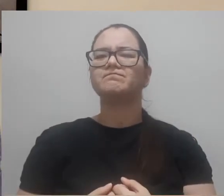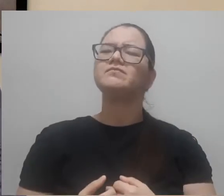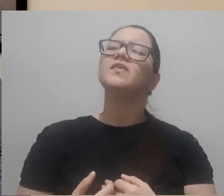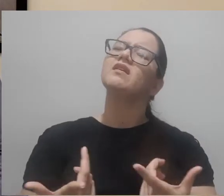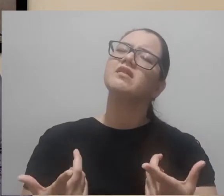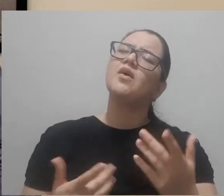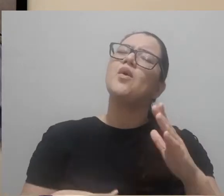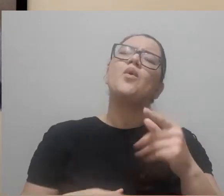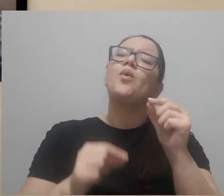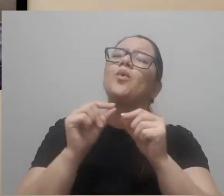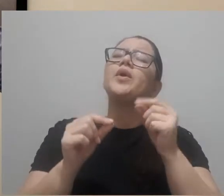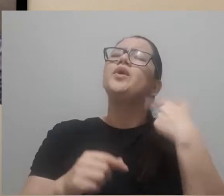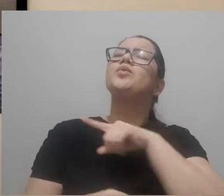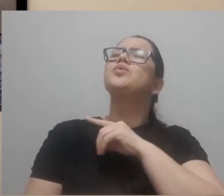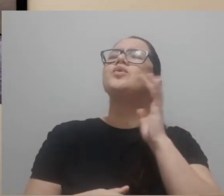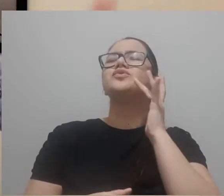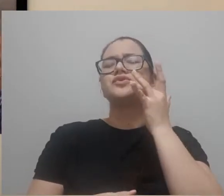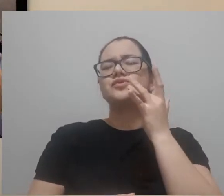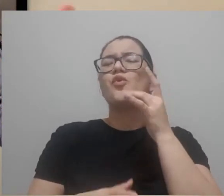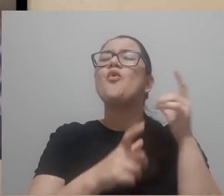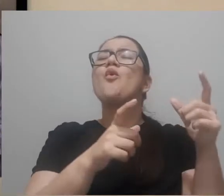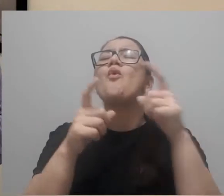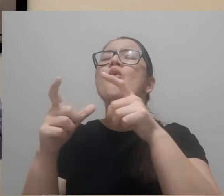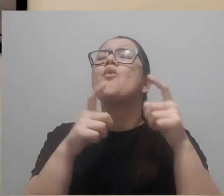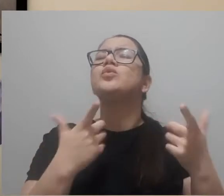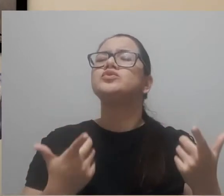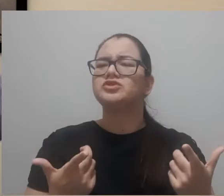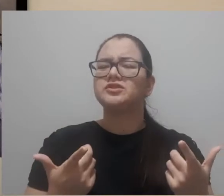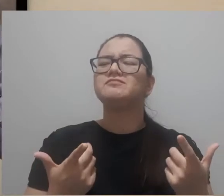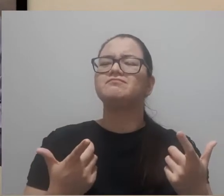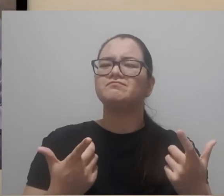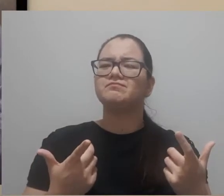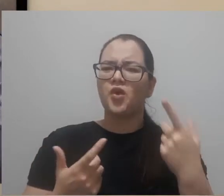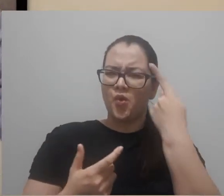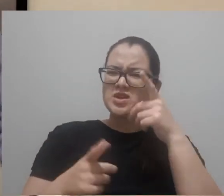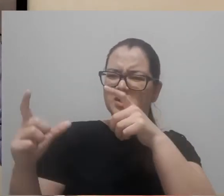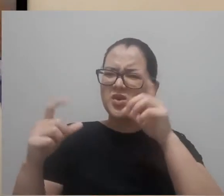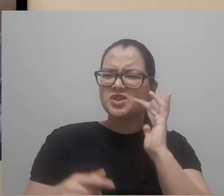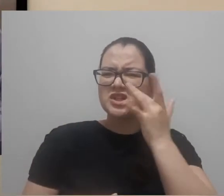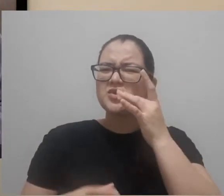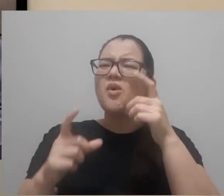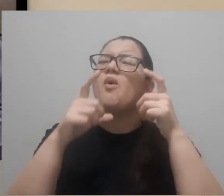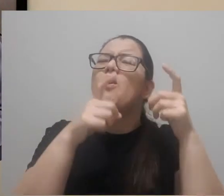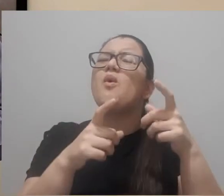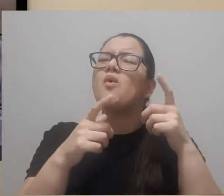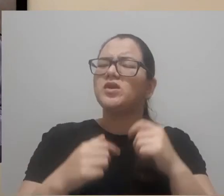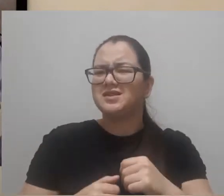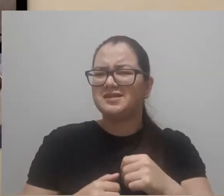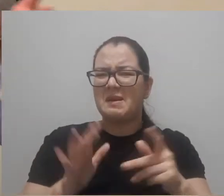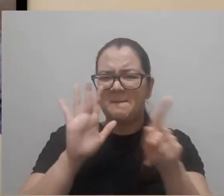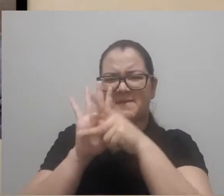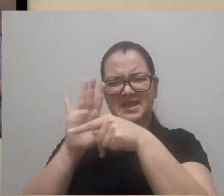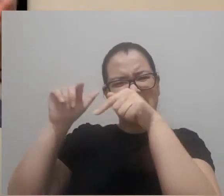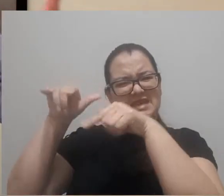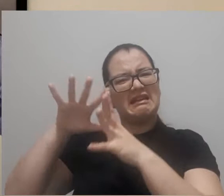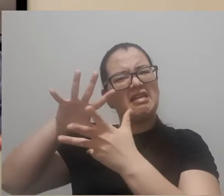estão? Hora de nós perguntarmos, os seus tesouros estão aonde? Os seus tesouros são da terra ou são dos céus? De